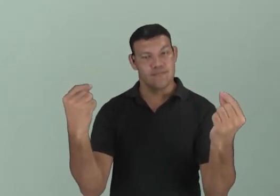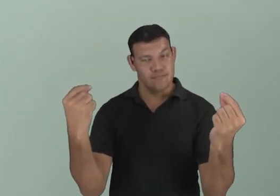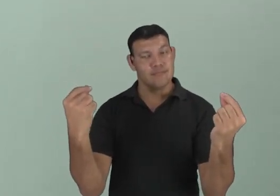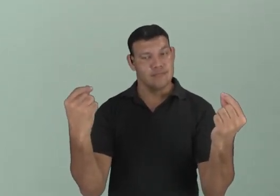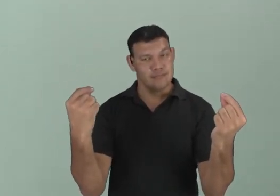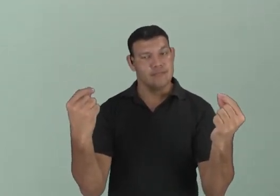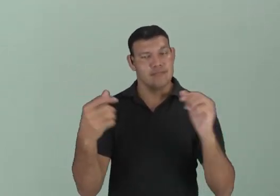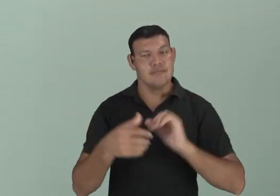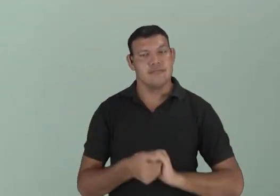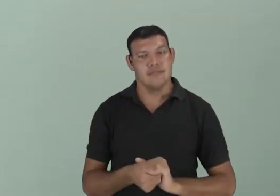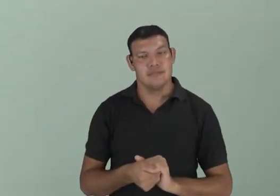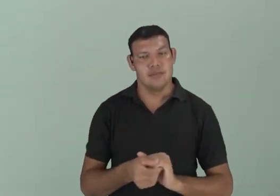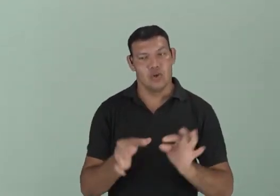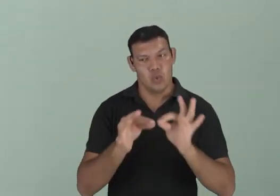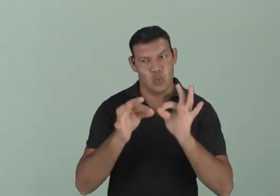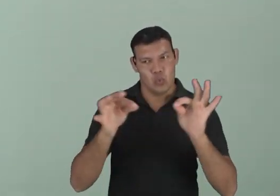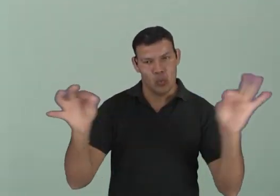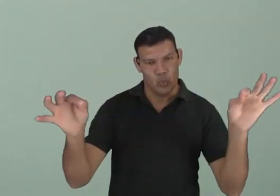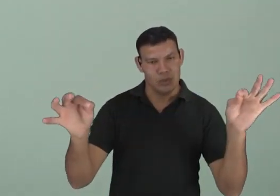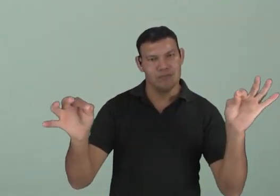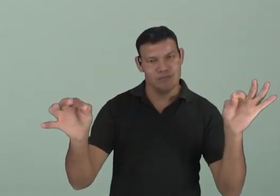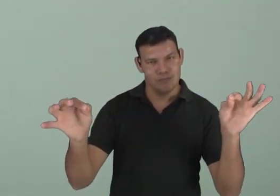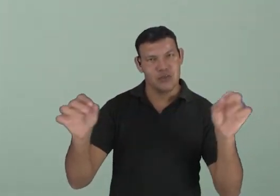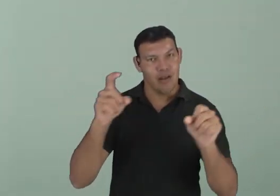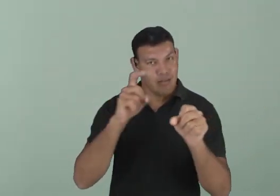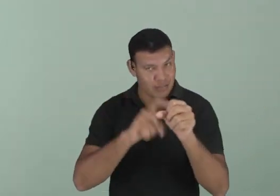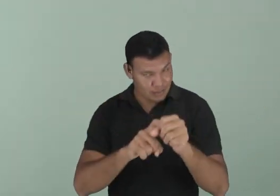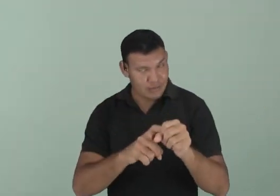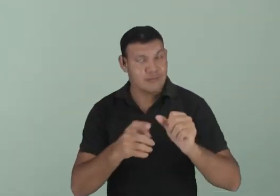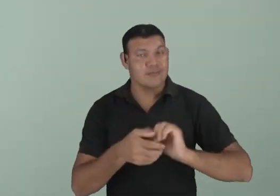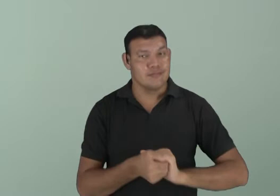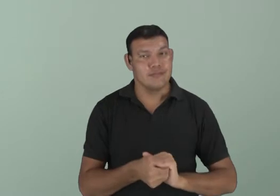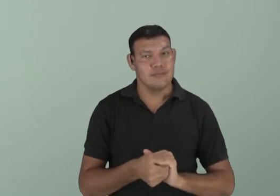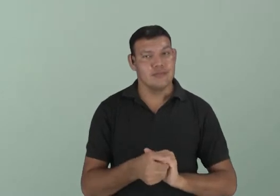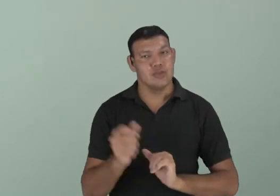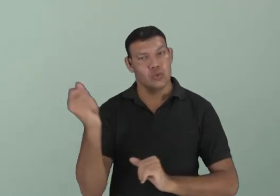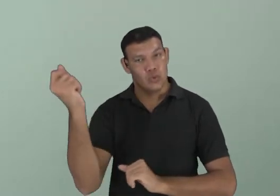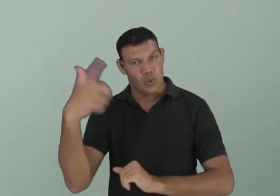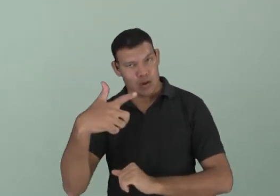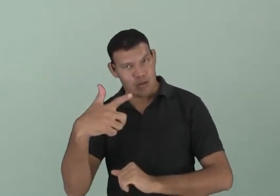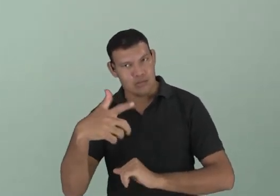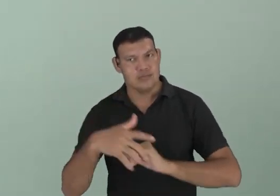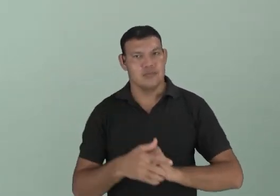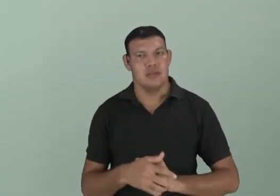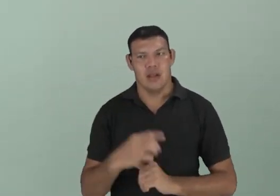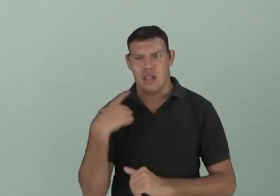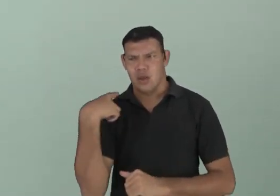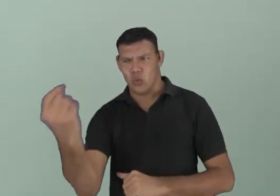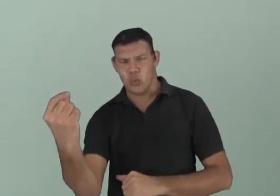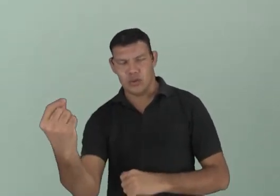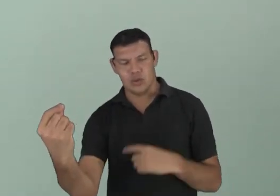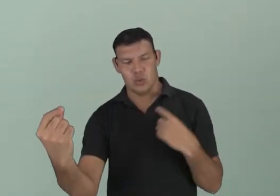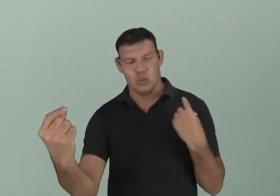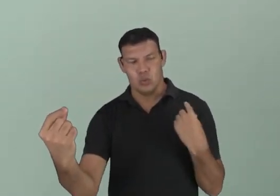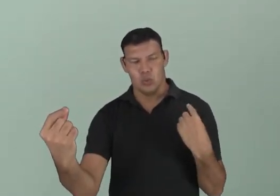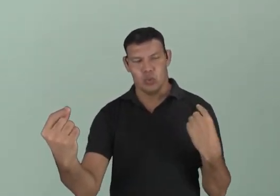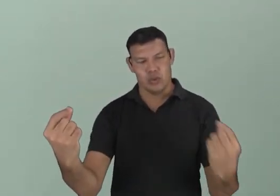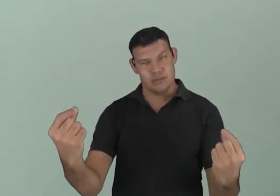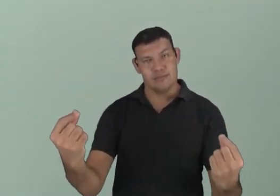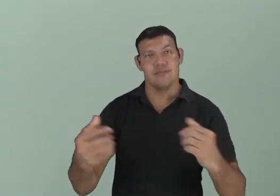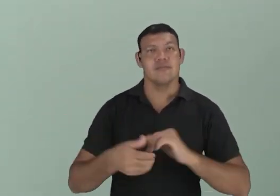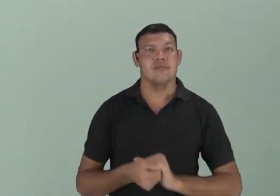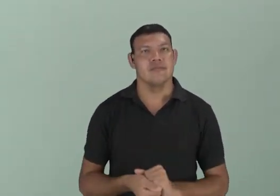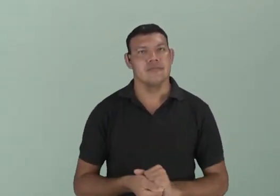da distância em que ele está do Sol. Então ele pode ter uma velocidade maior ou menor, seria a lei dos